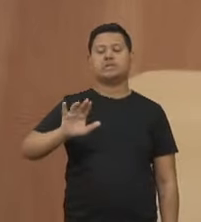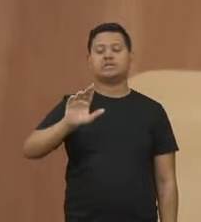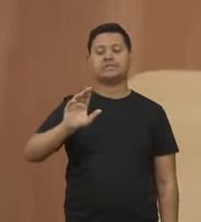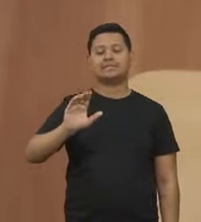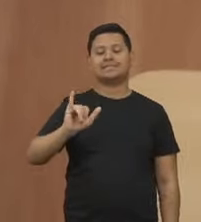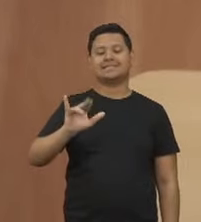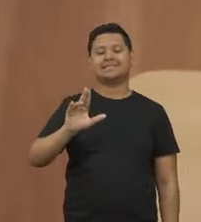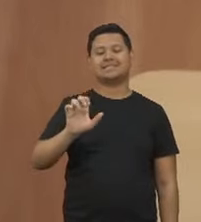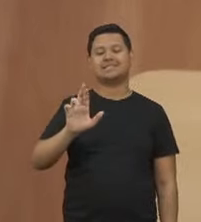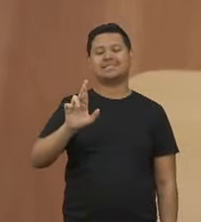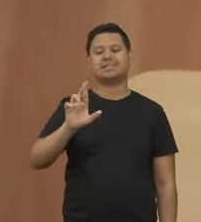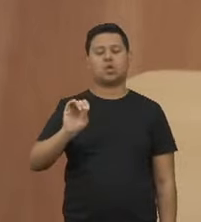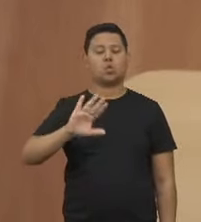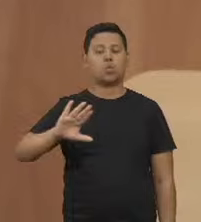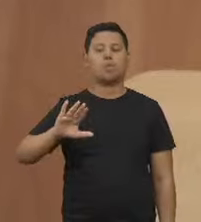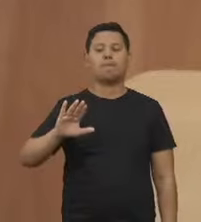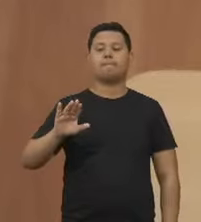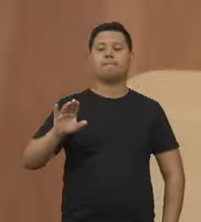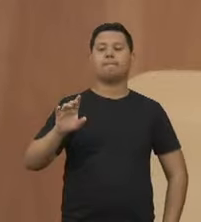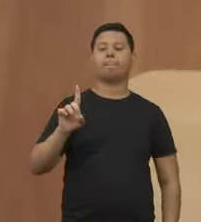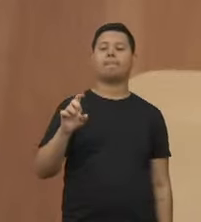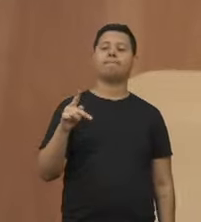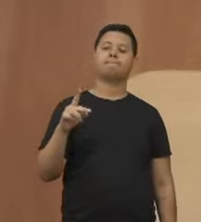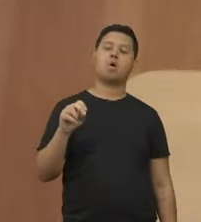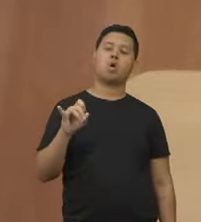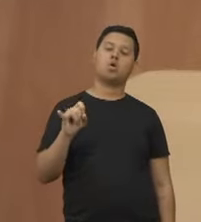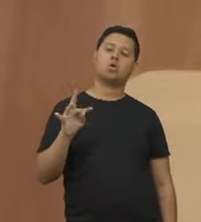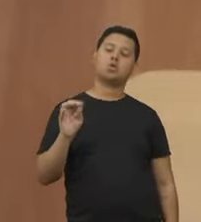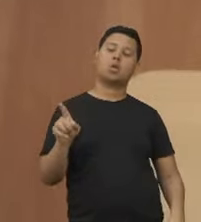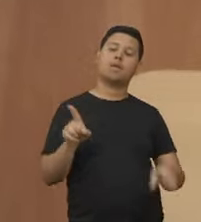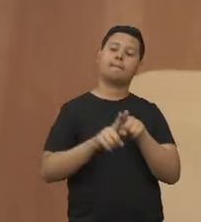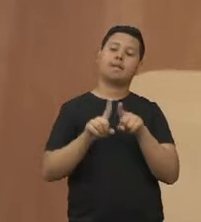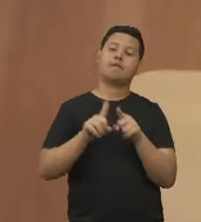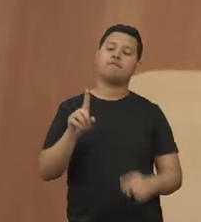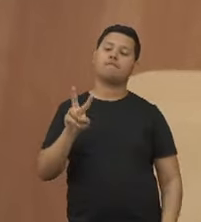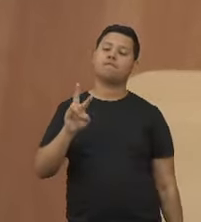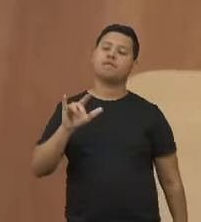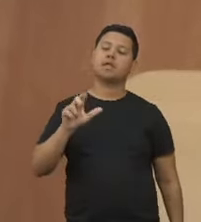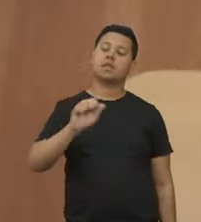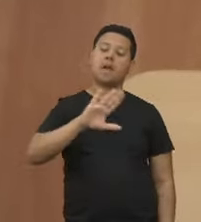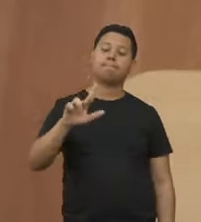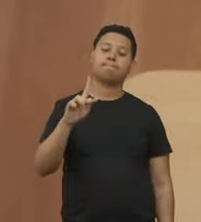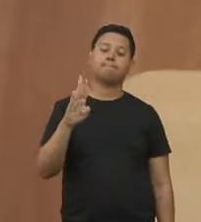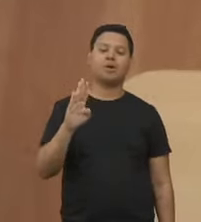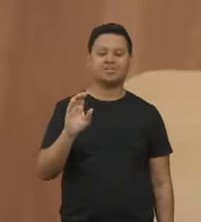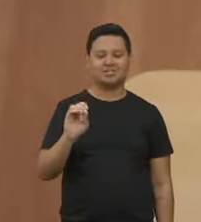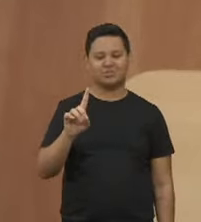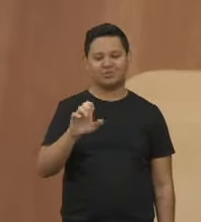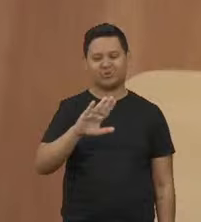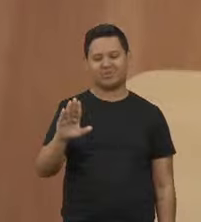Depósito Cícero do Depósito do Cícero, lá no Vila Branca, o Bode Júnior.